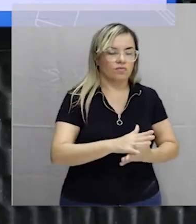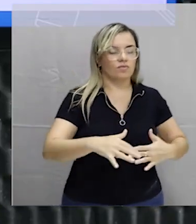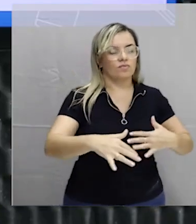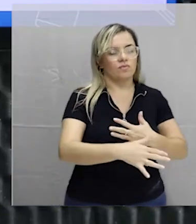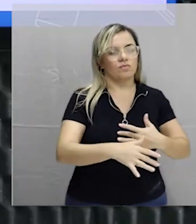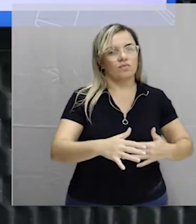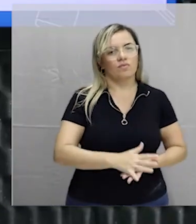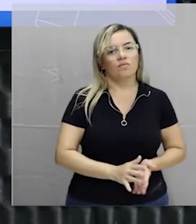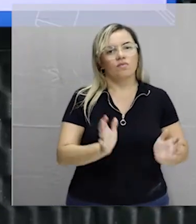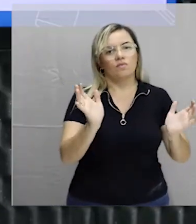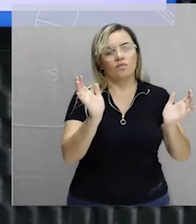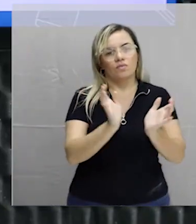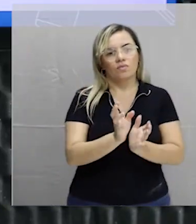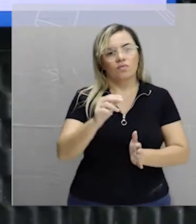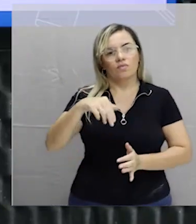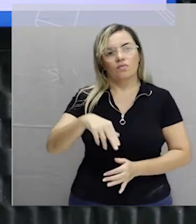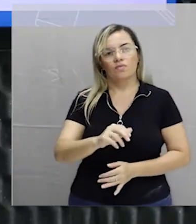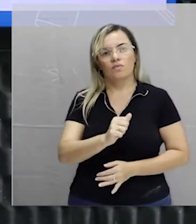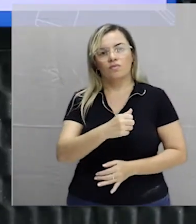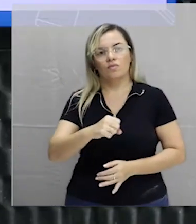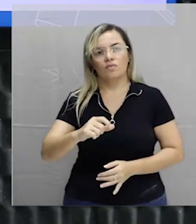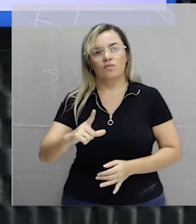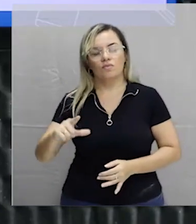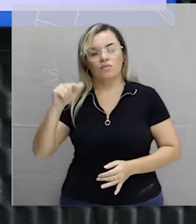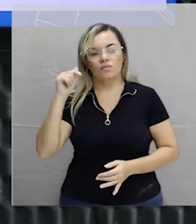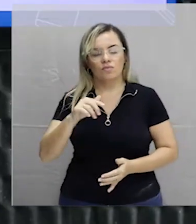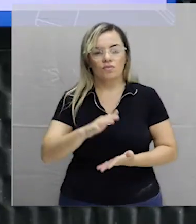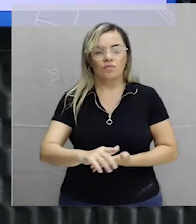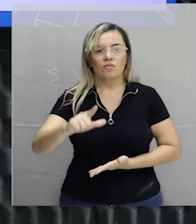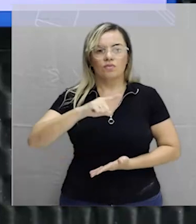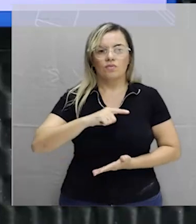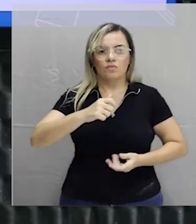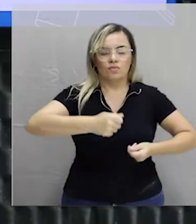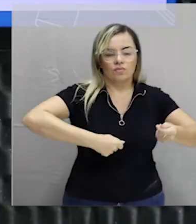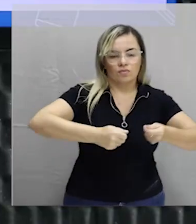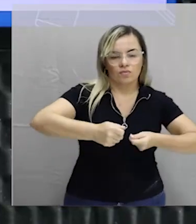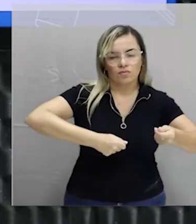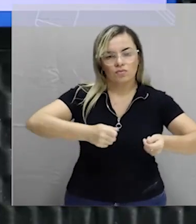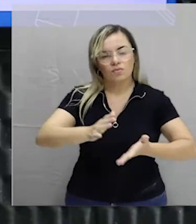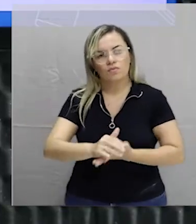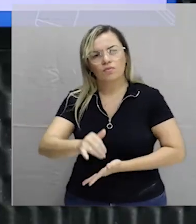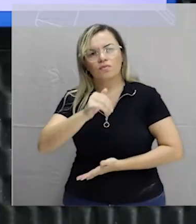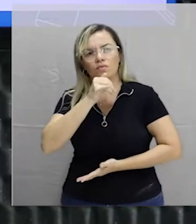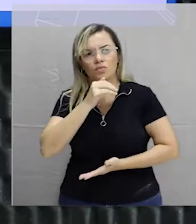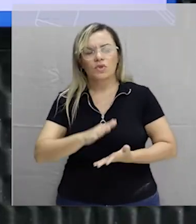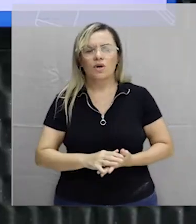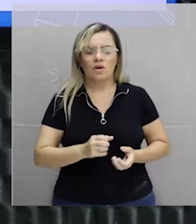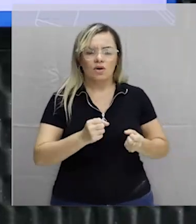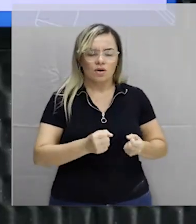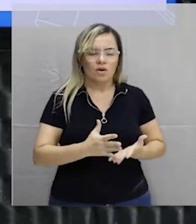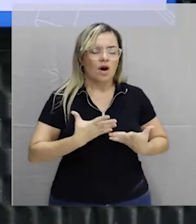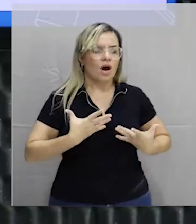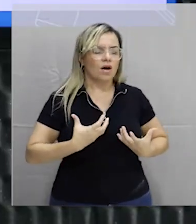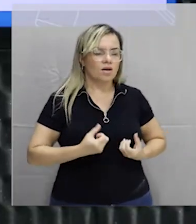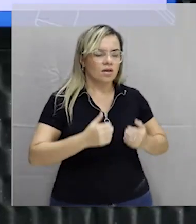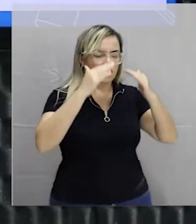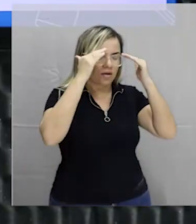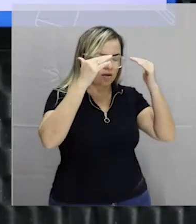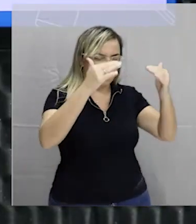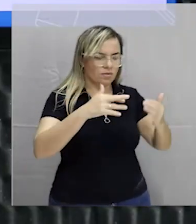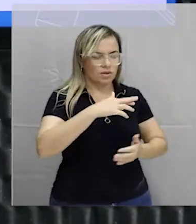Nassau. Lá em Pernambuco com Nassau, você tem uma administração, por exemplo, de tolerância religiosa. Aqui